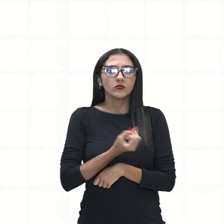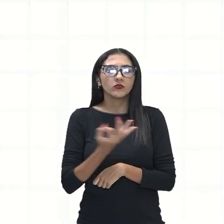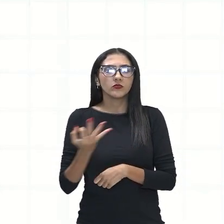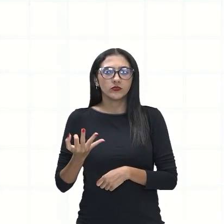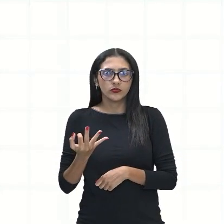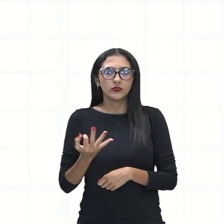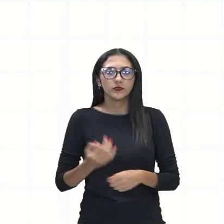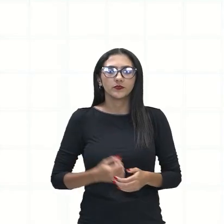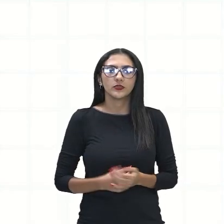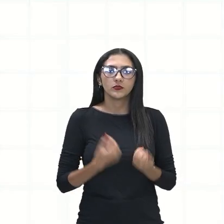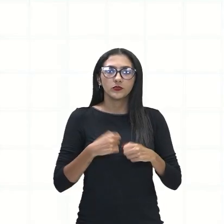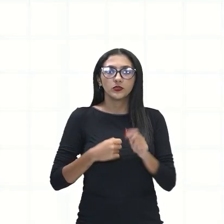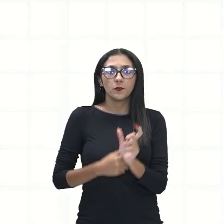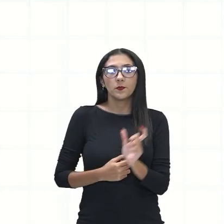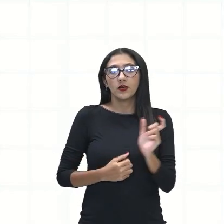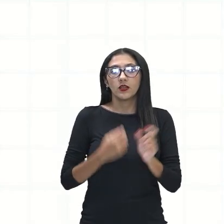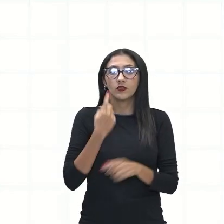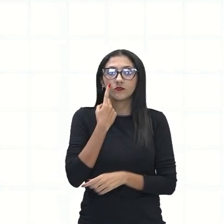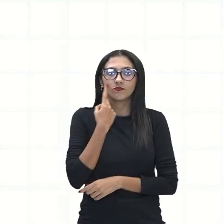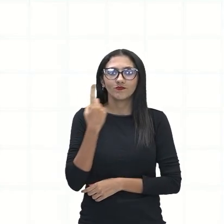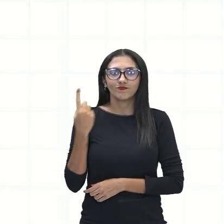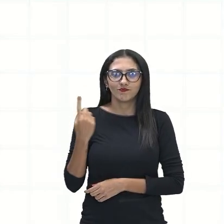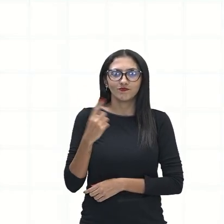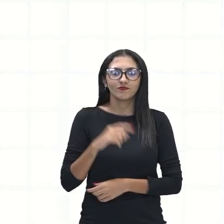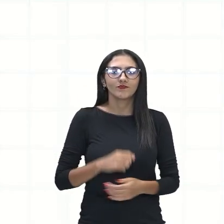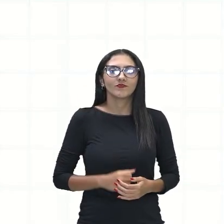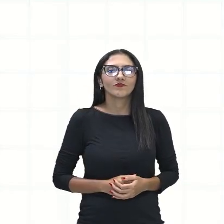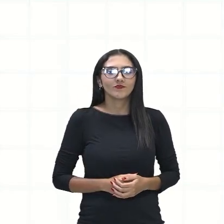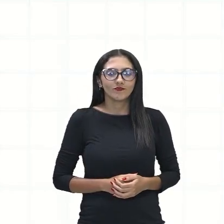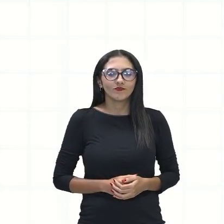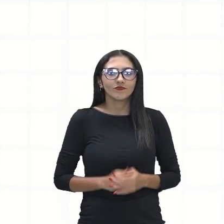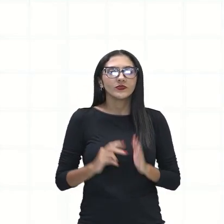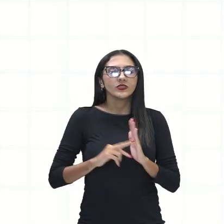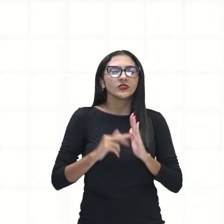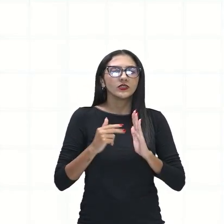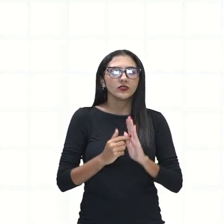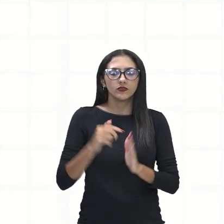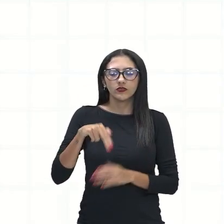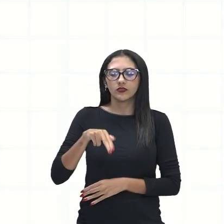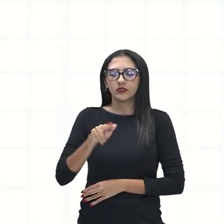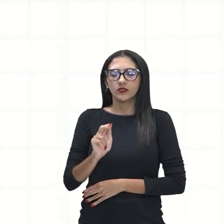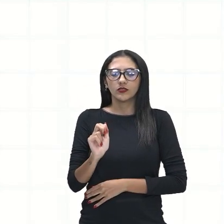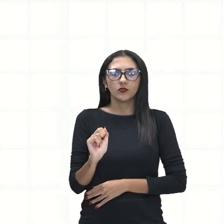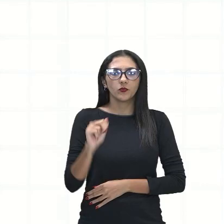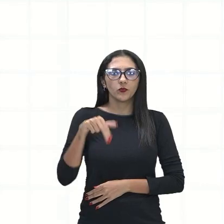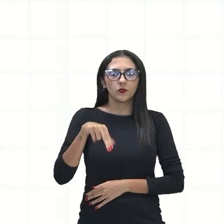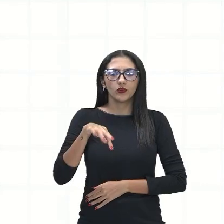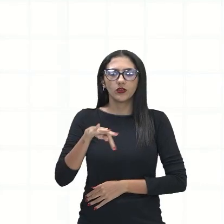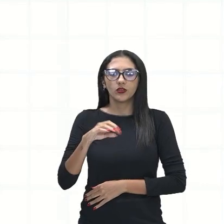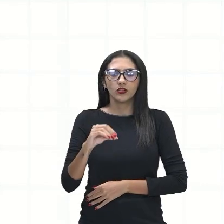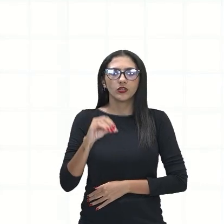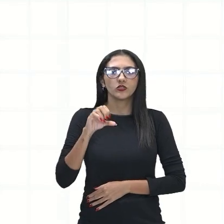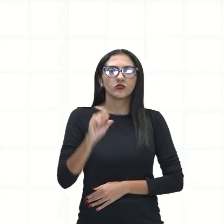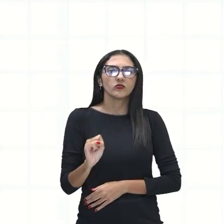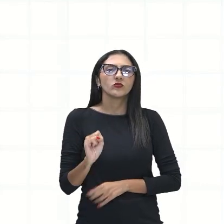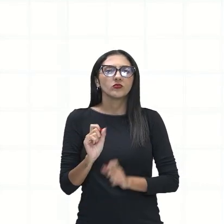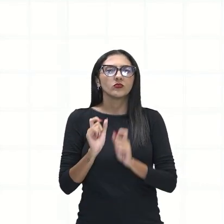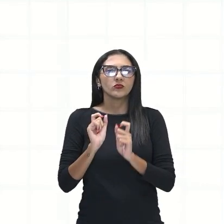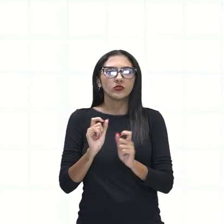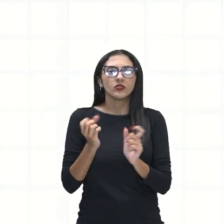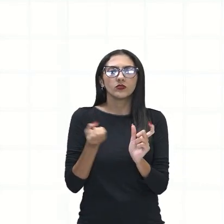how many. How many, quantos, combinado ao plural do